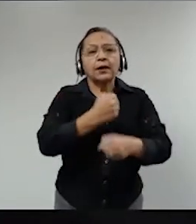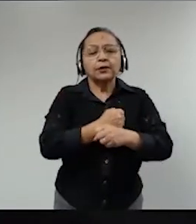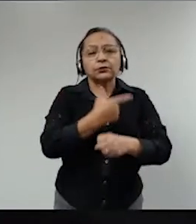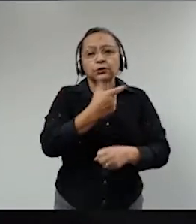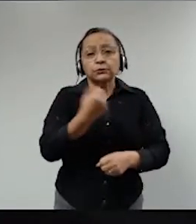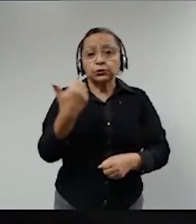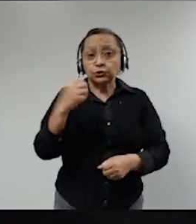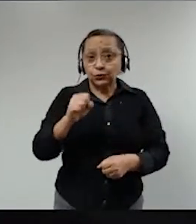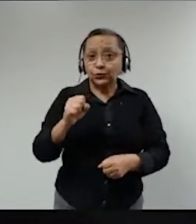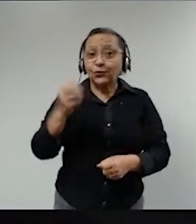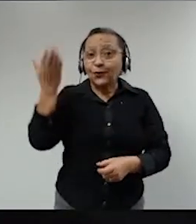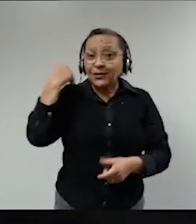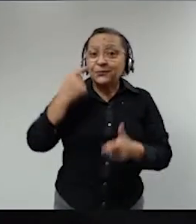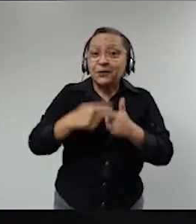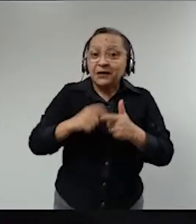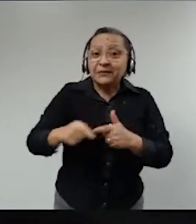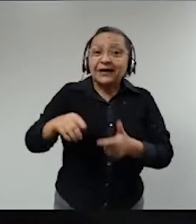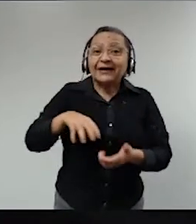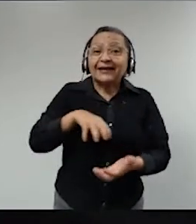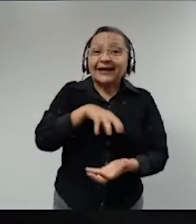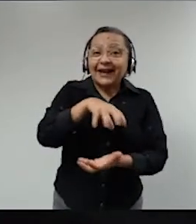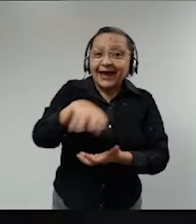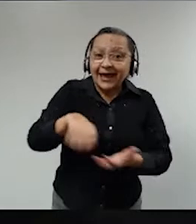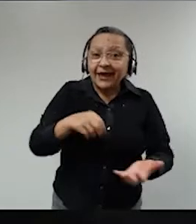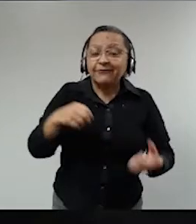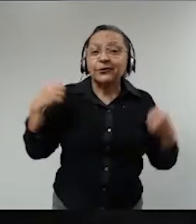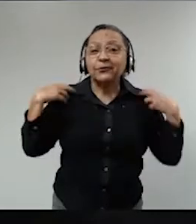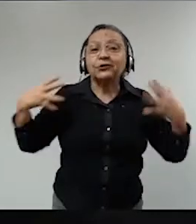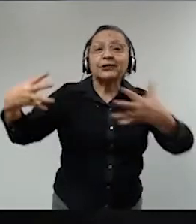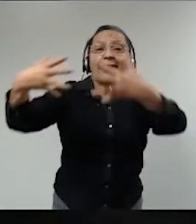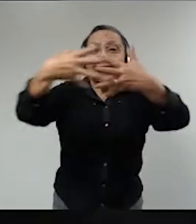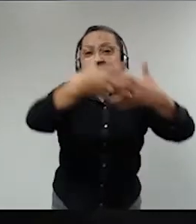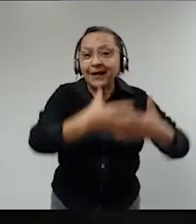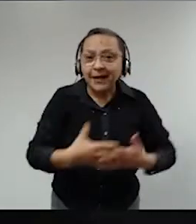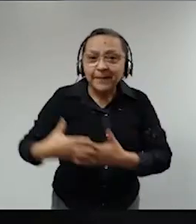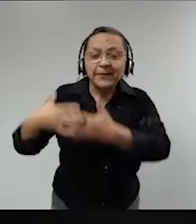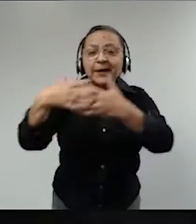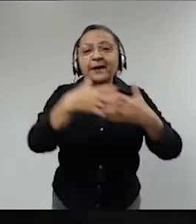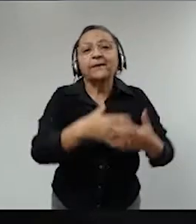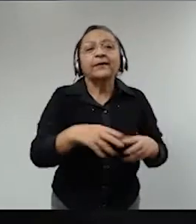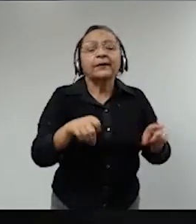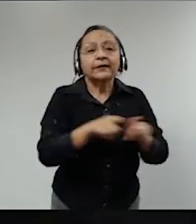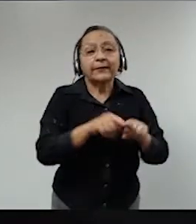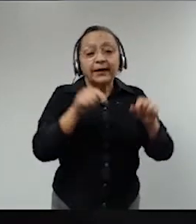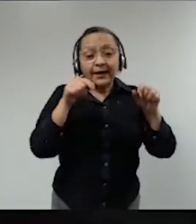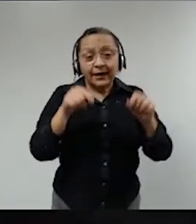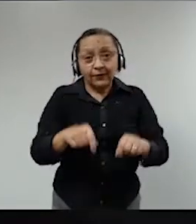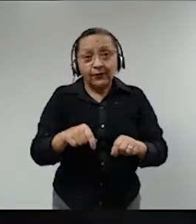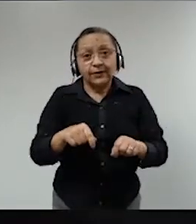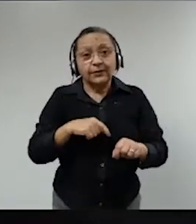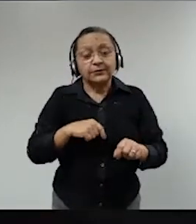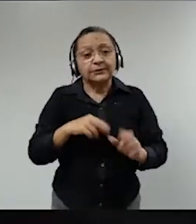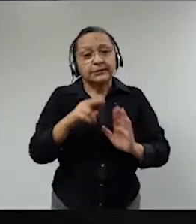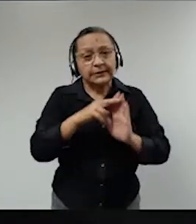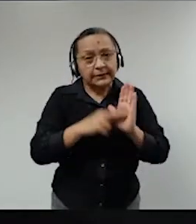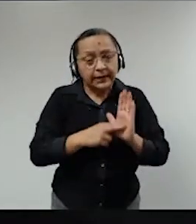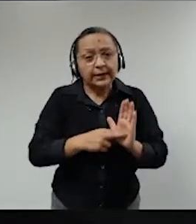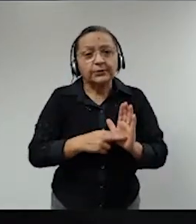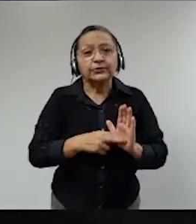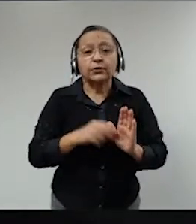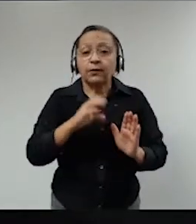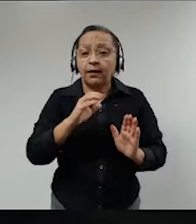crise dos caminhoneiros, a decisão do CAD. E essas premissas que foram adotadas pelo CAD, elas